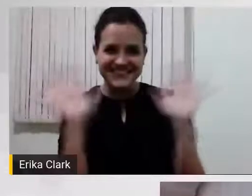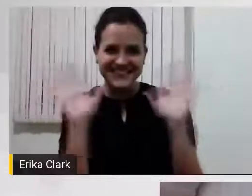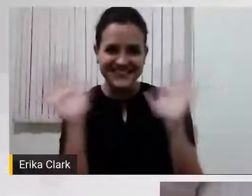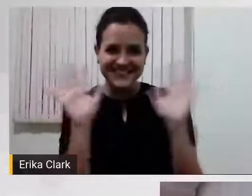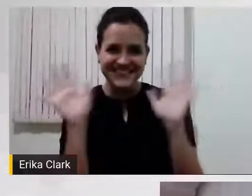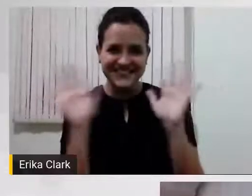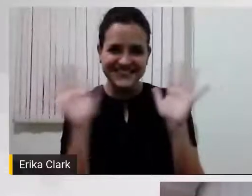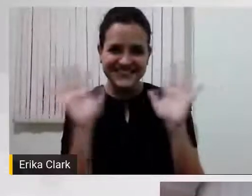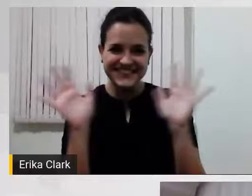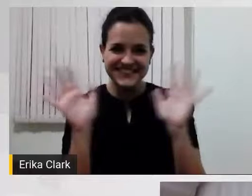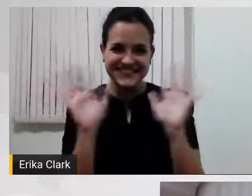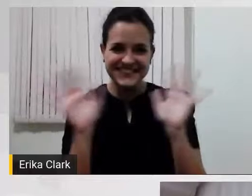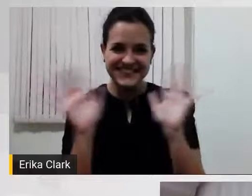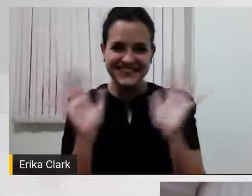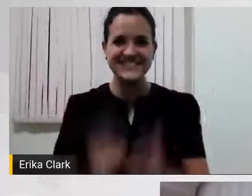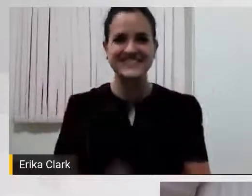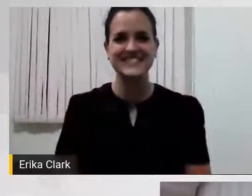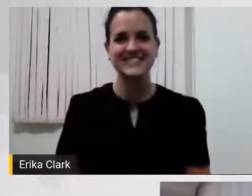Tchau!